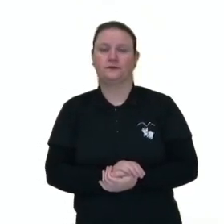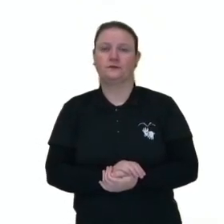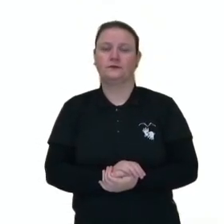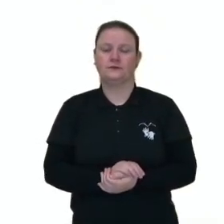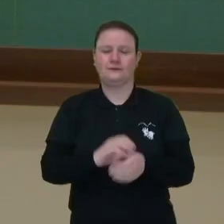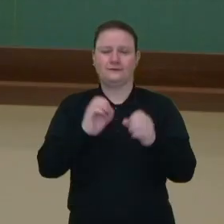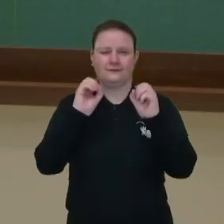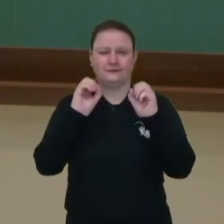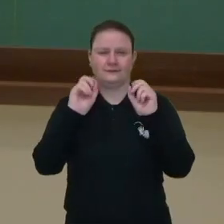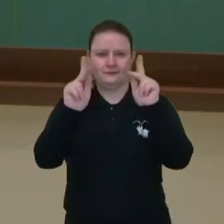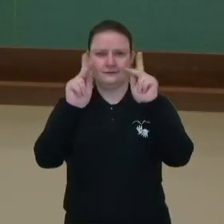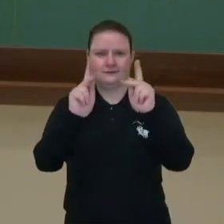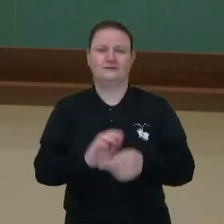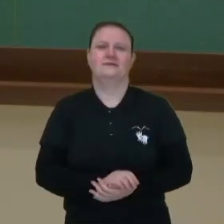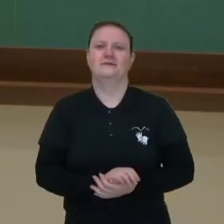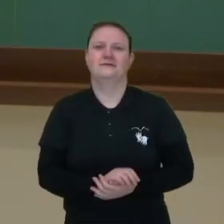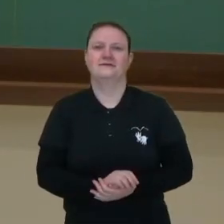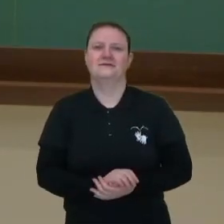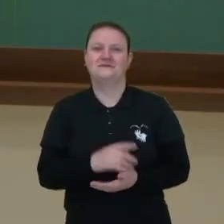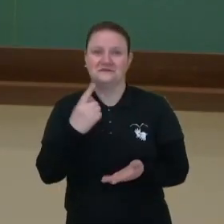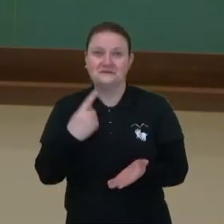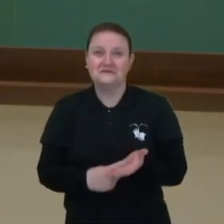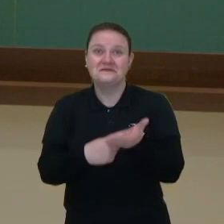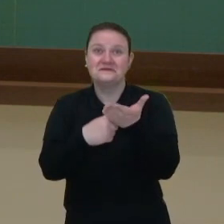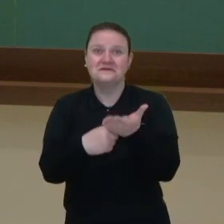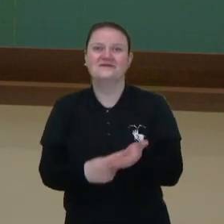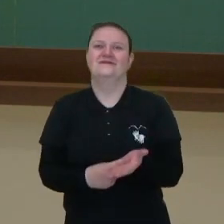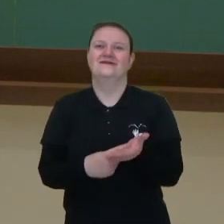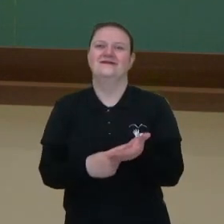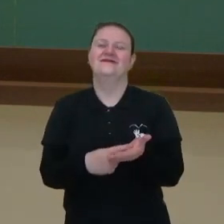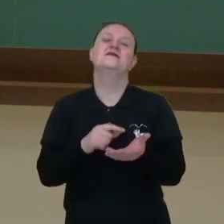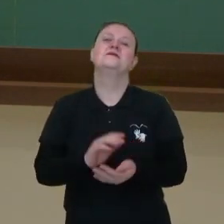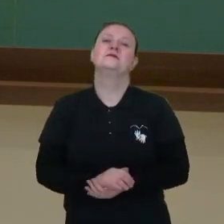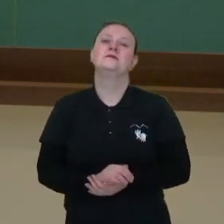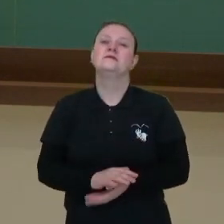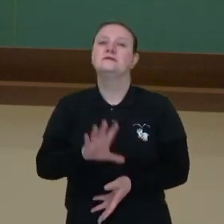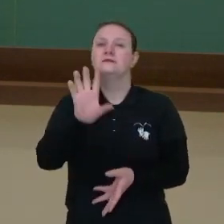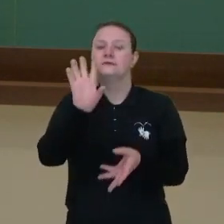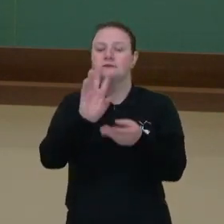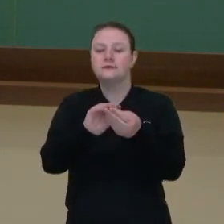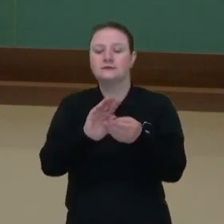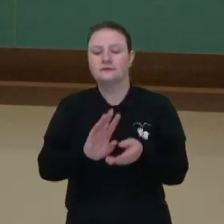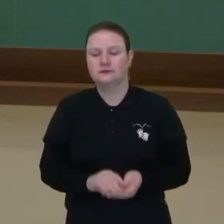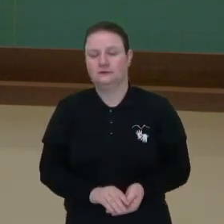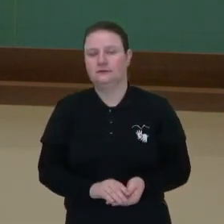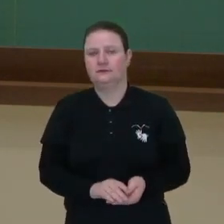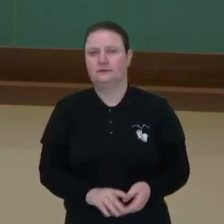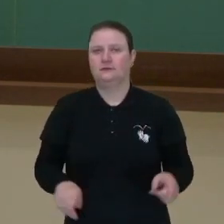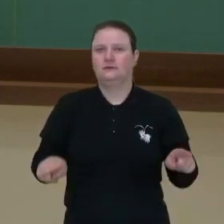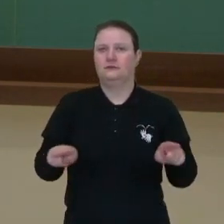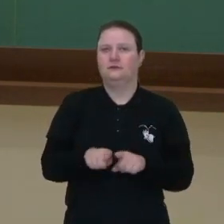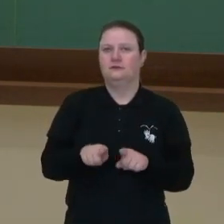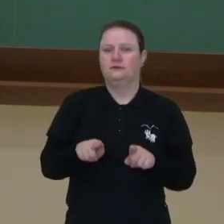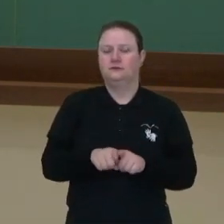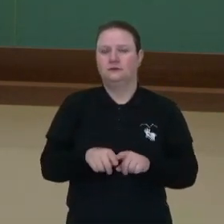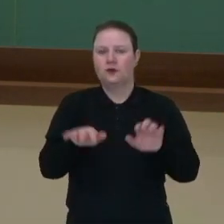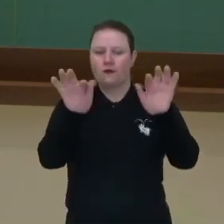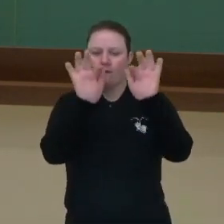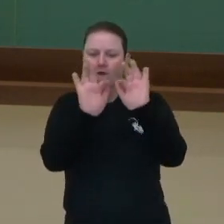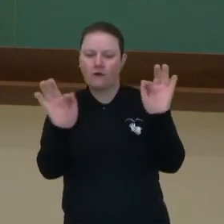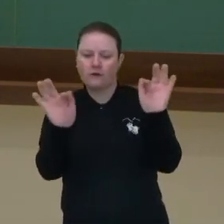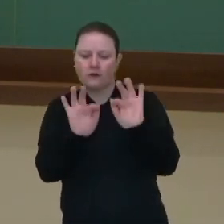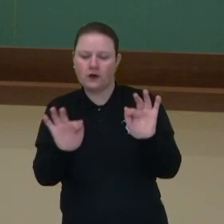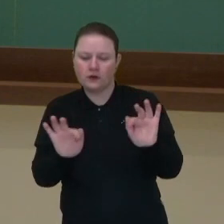substantivos. Perfeito? Combinado? Então, recapitulando. Então, toda frase que